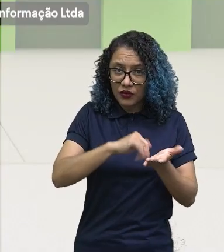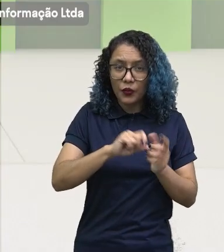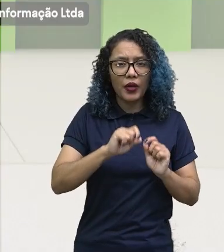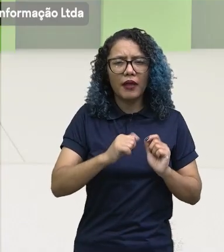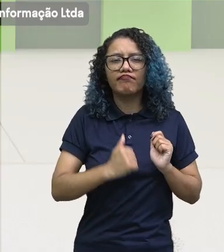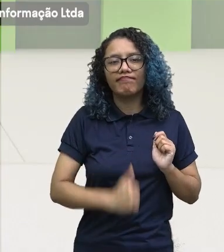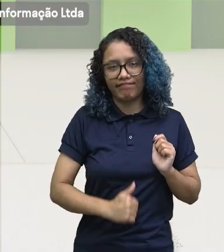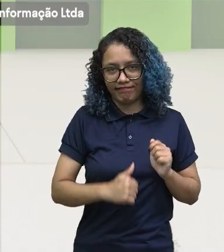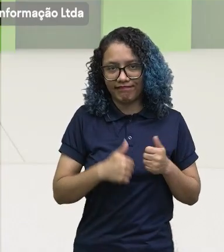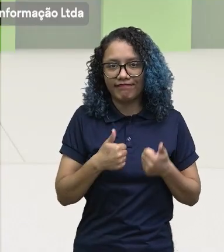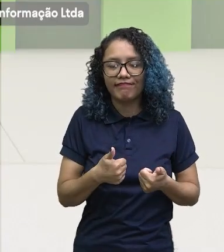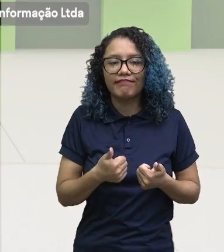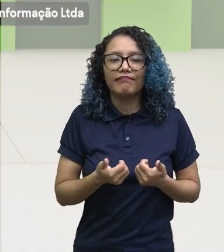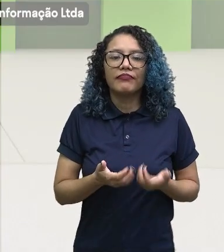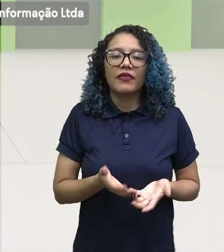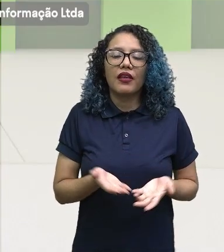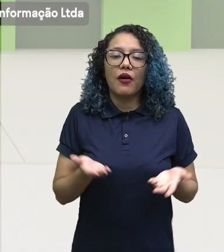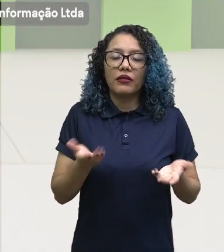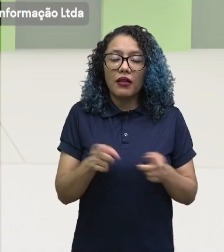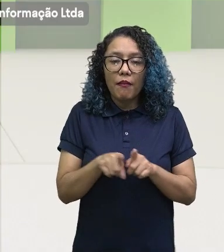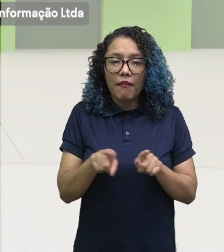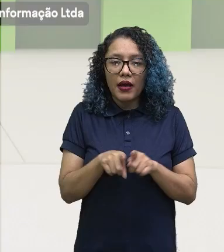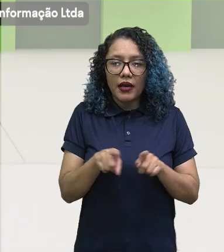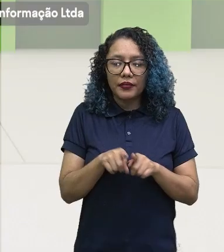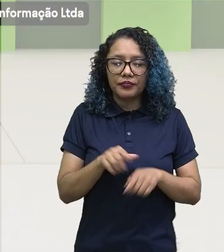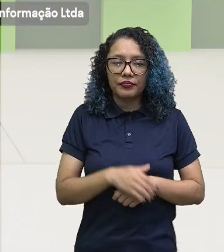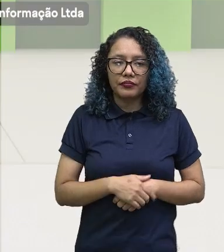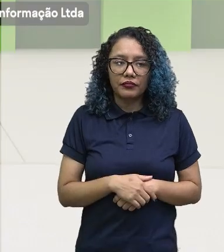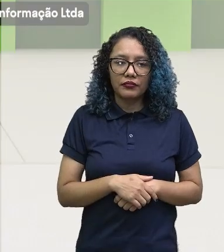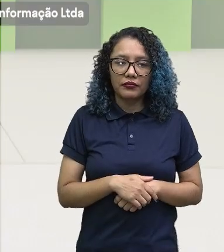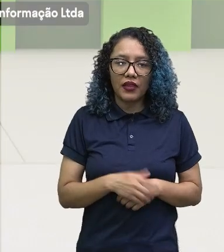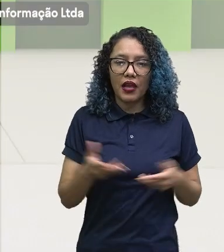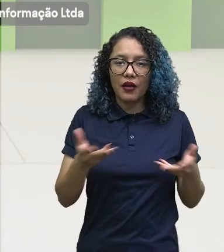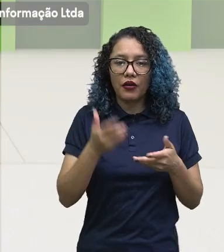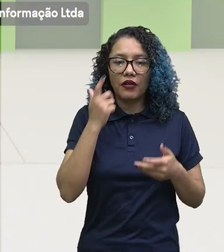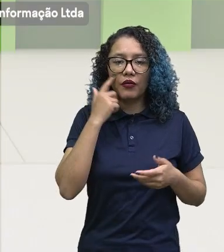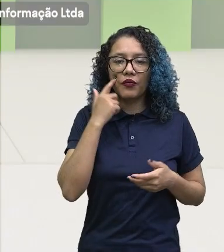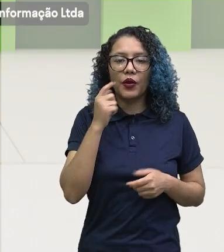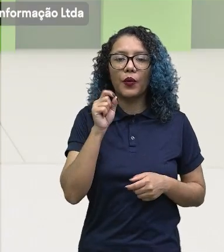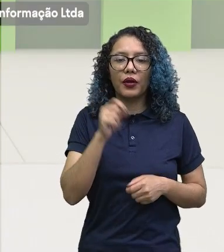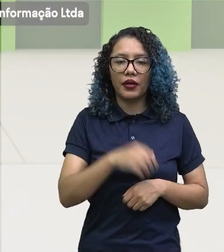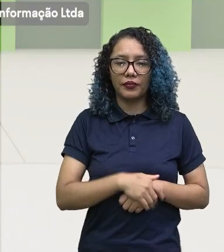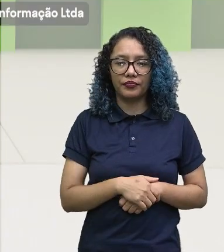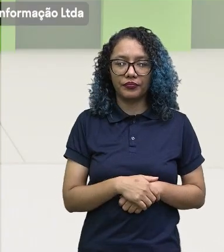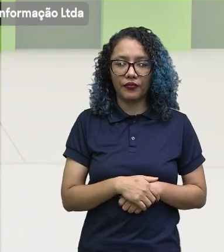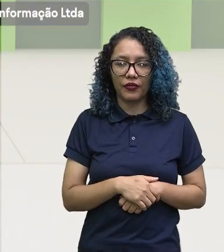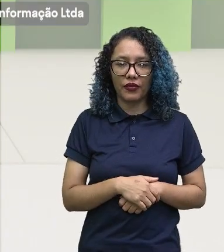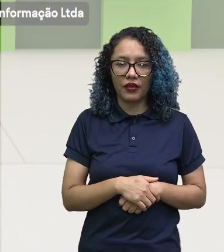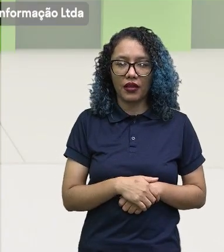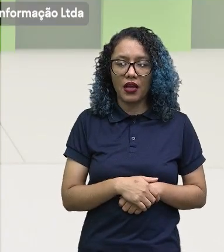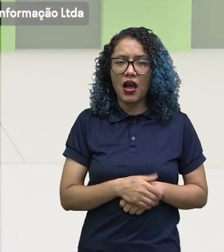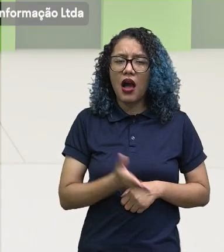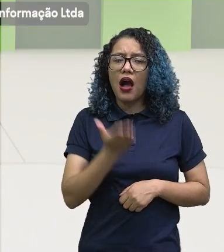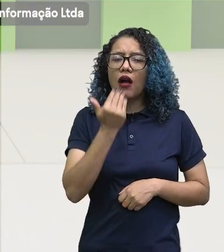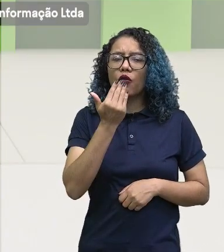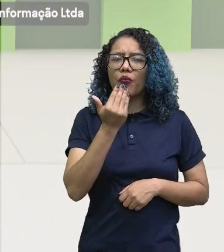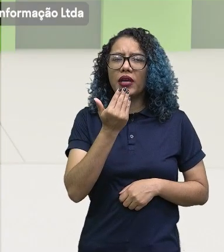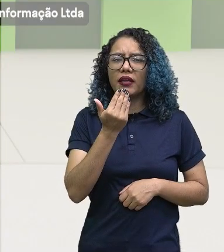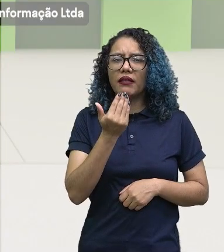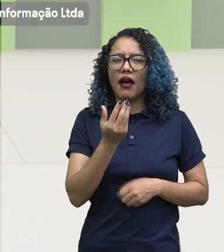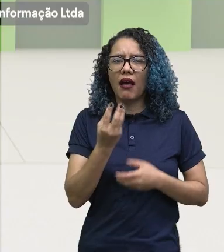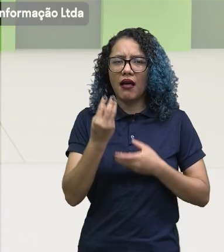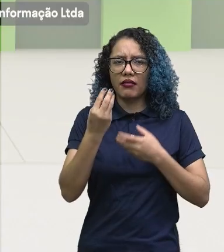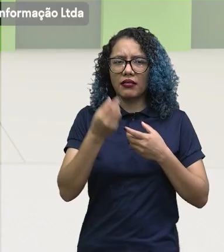tá bom? E olha só que interessante, né, a gente vai observar agora por que que a comida não vai para o pulmão,